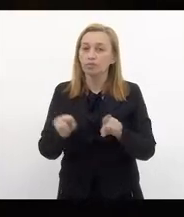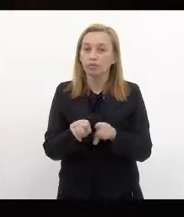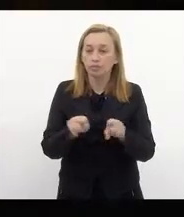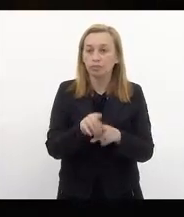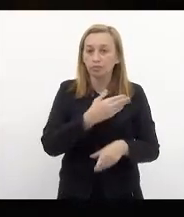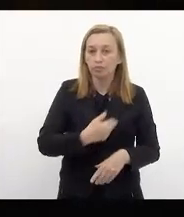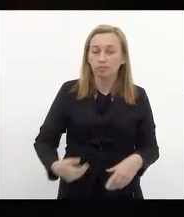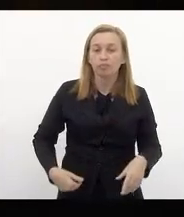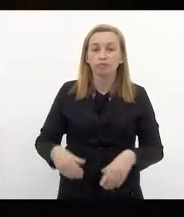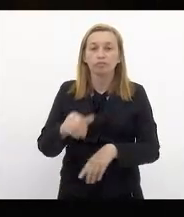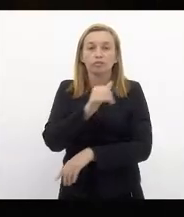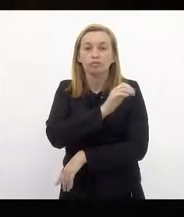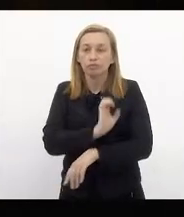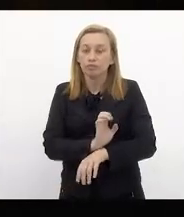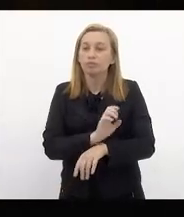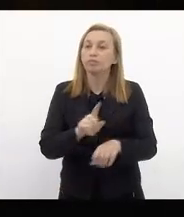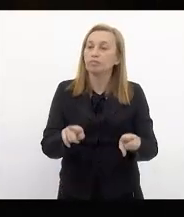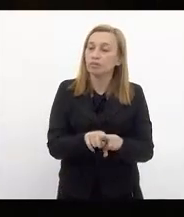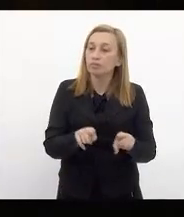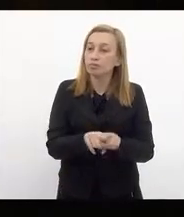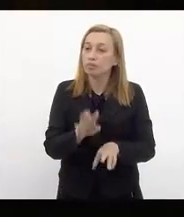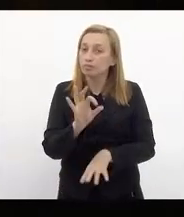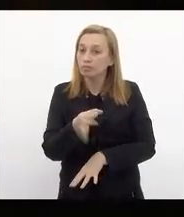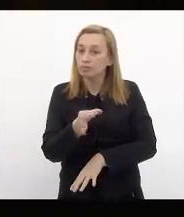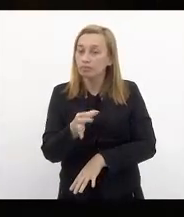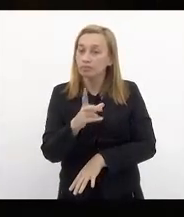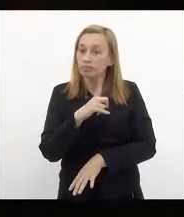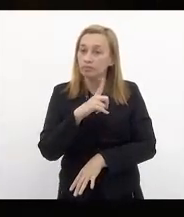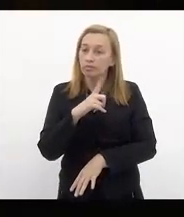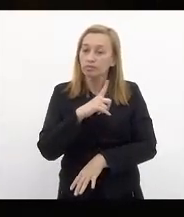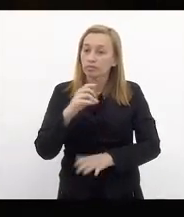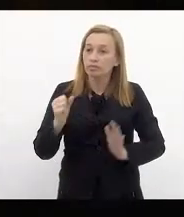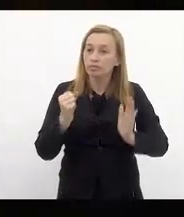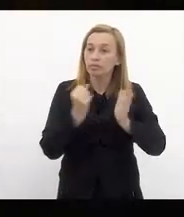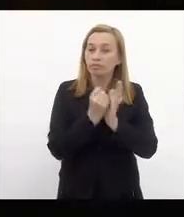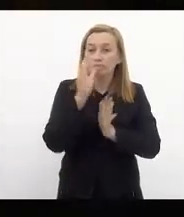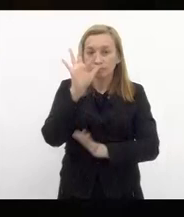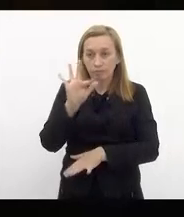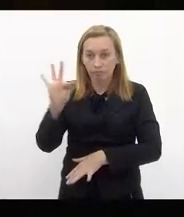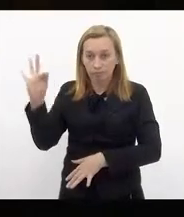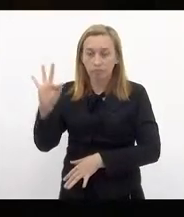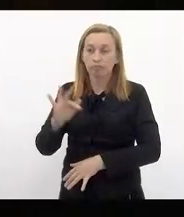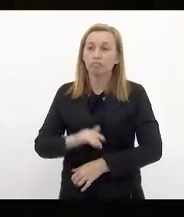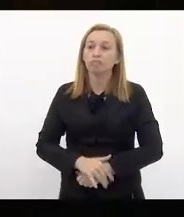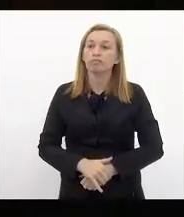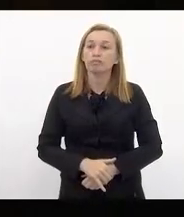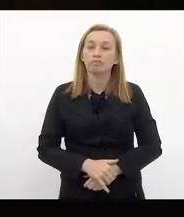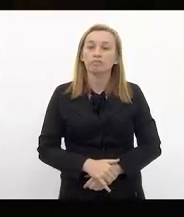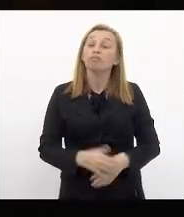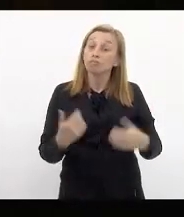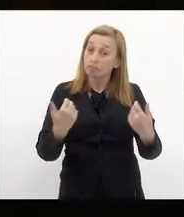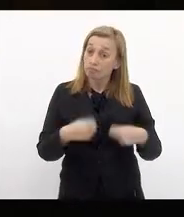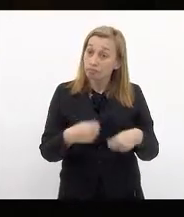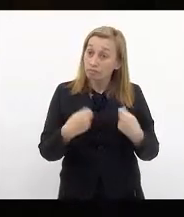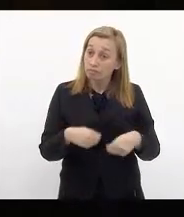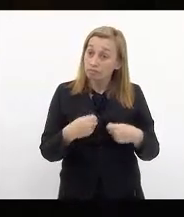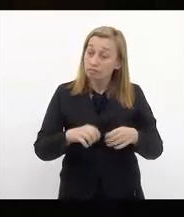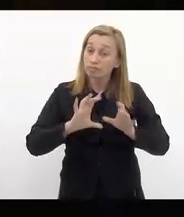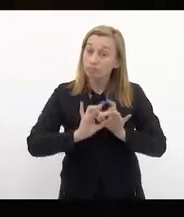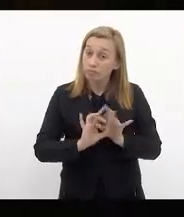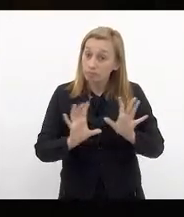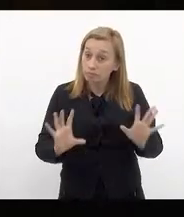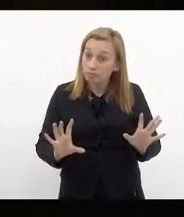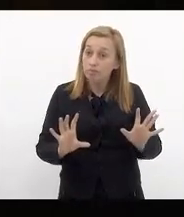mas também a gente garantir o pacto federativo, que a gente precisa